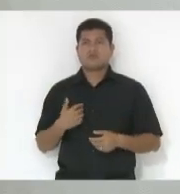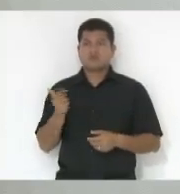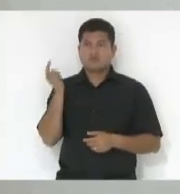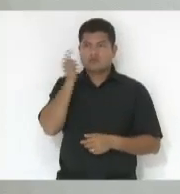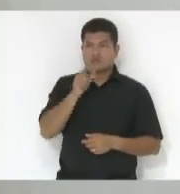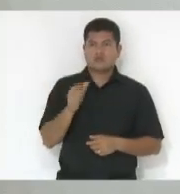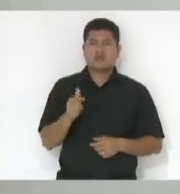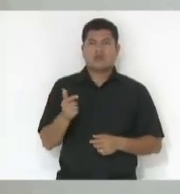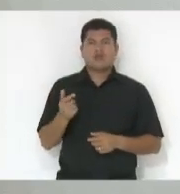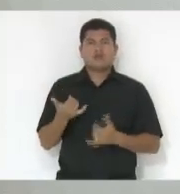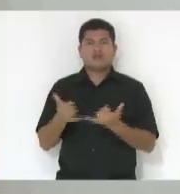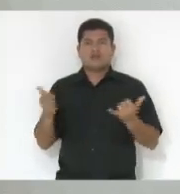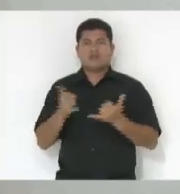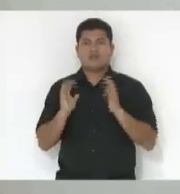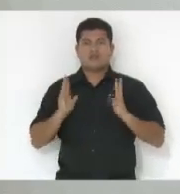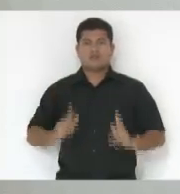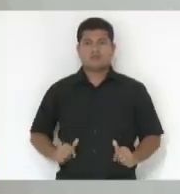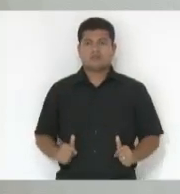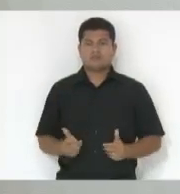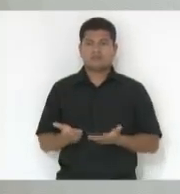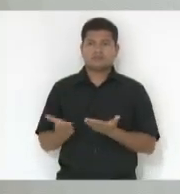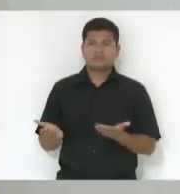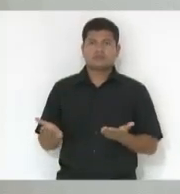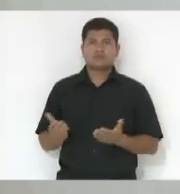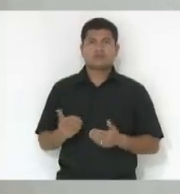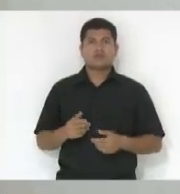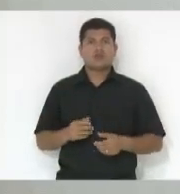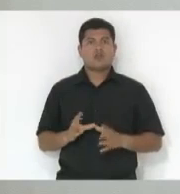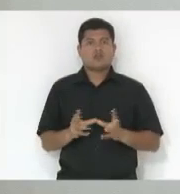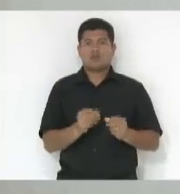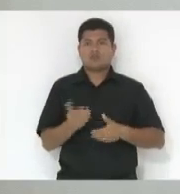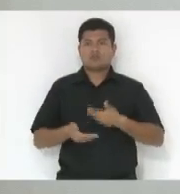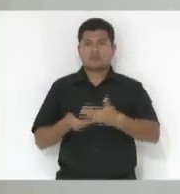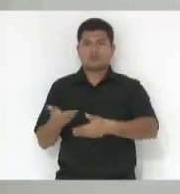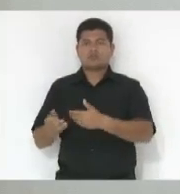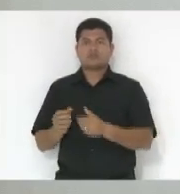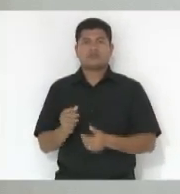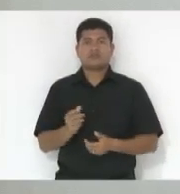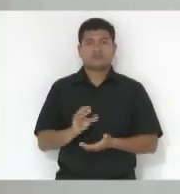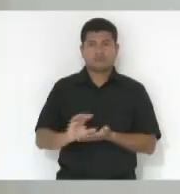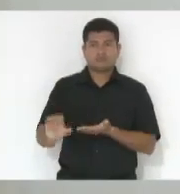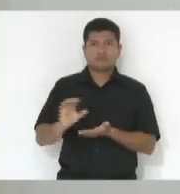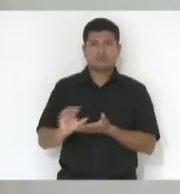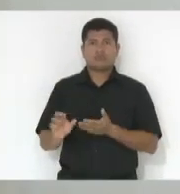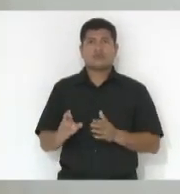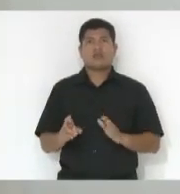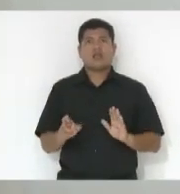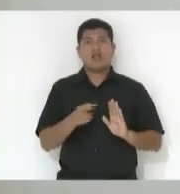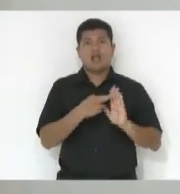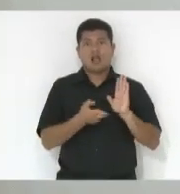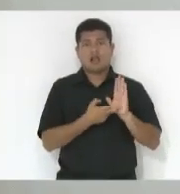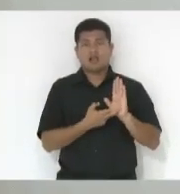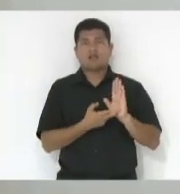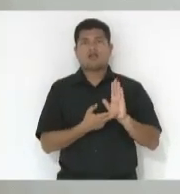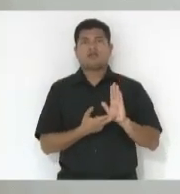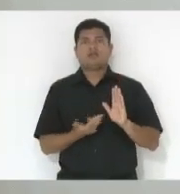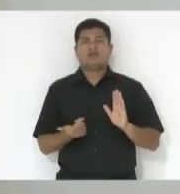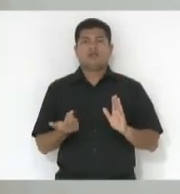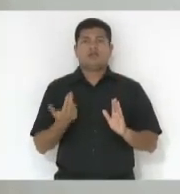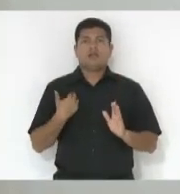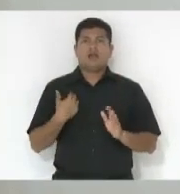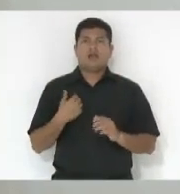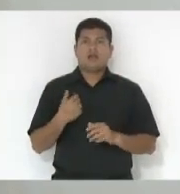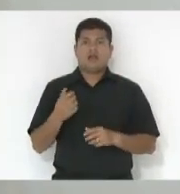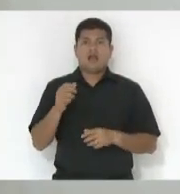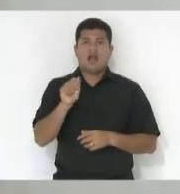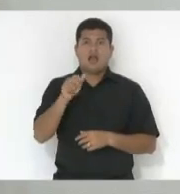energética. E todo o processo que envolve esse investimento está regulamentado pela Agência Reguladora do Sistema, a